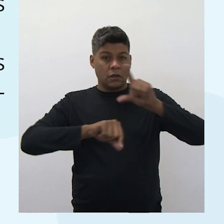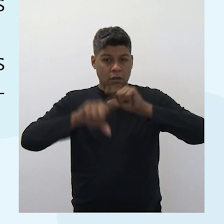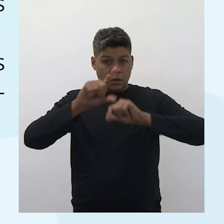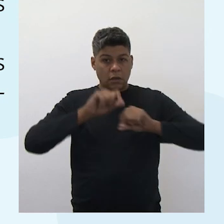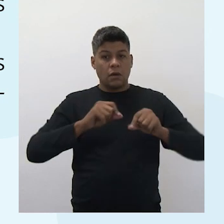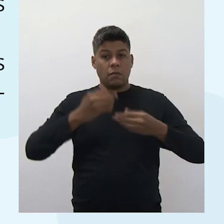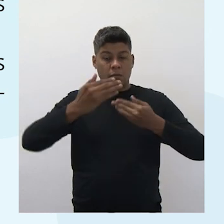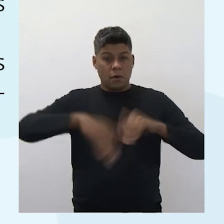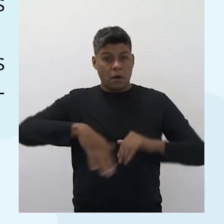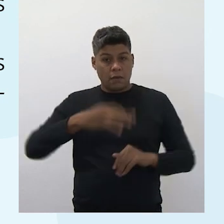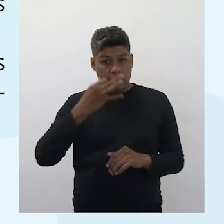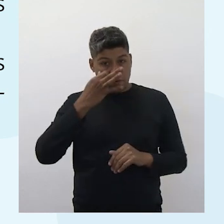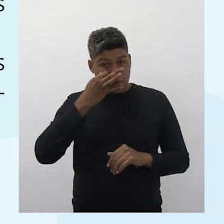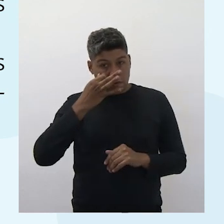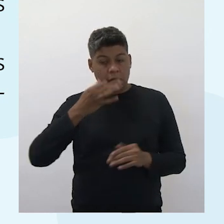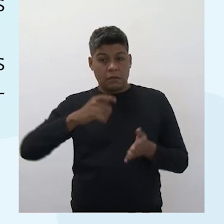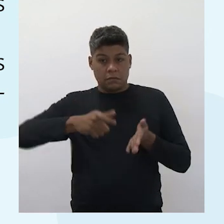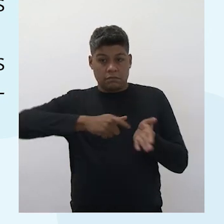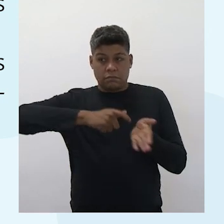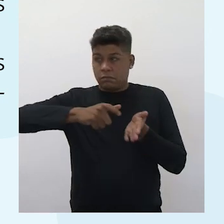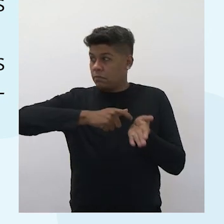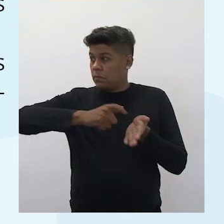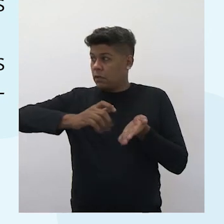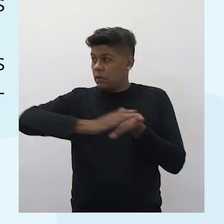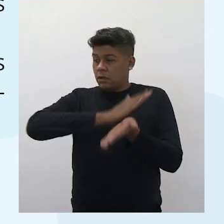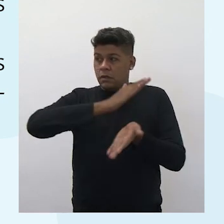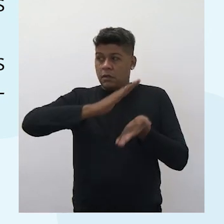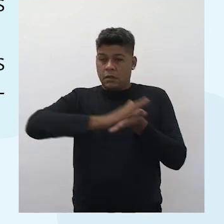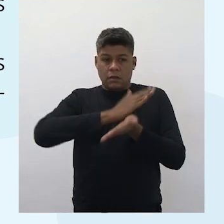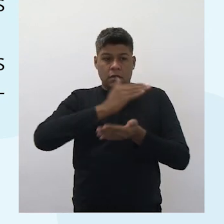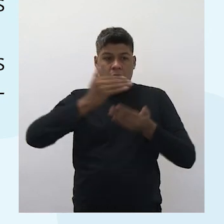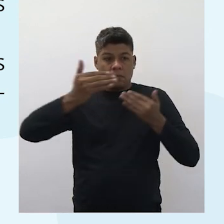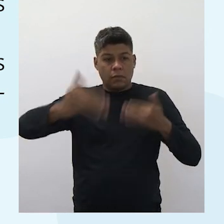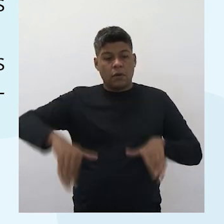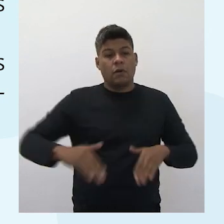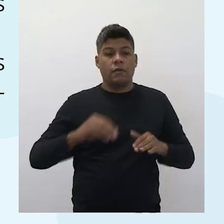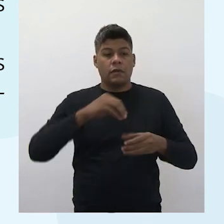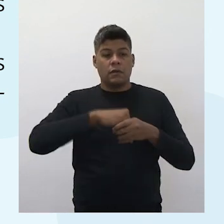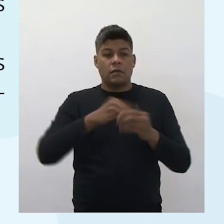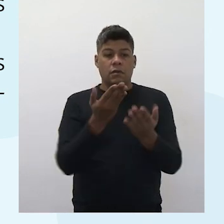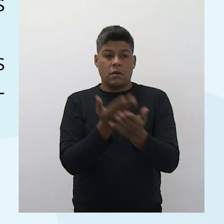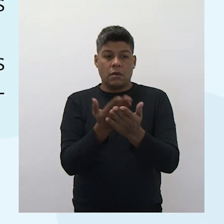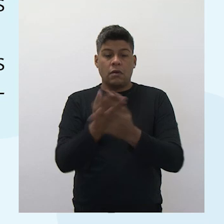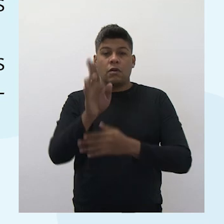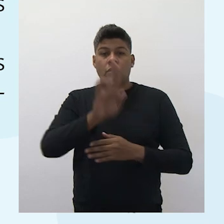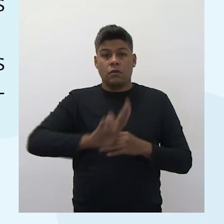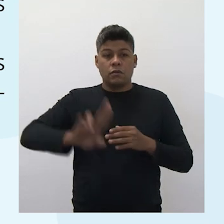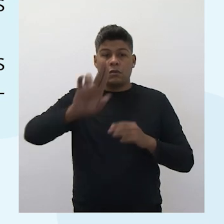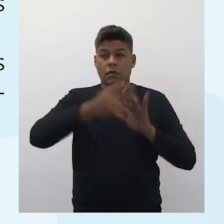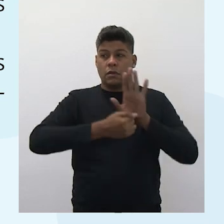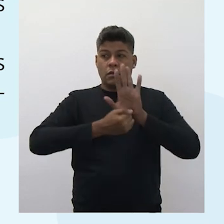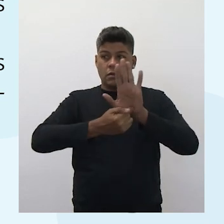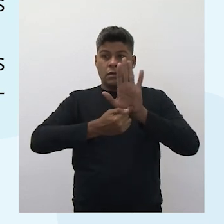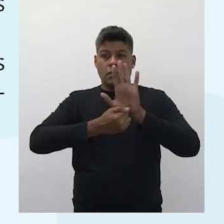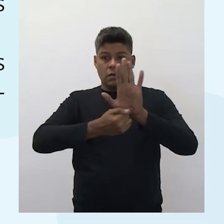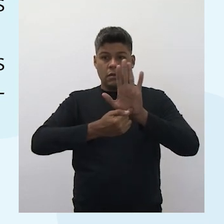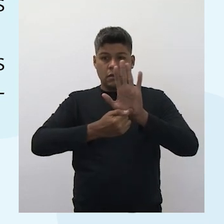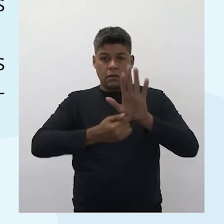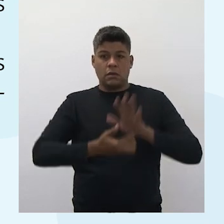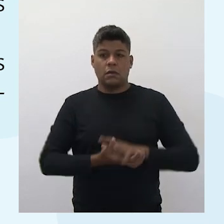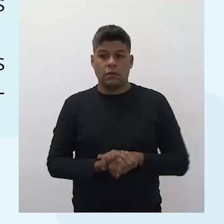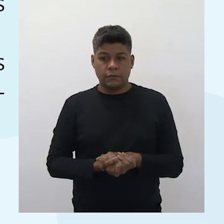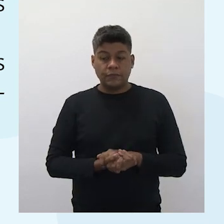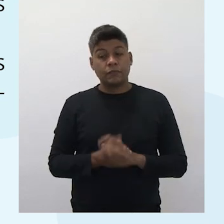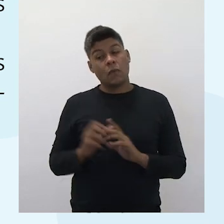prova presencialmente, xerocando, imprimindo ou apresentando a prova em sala, usando uma projeção, né? Sala de